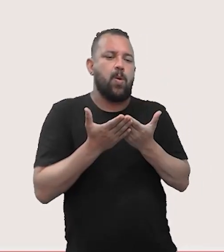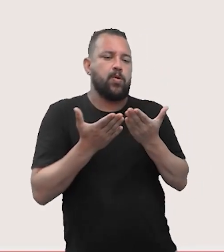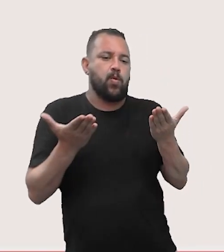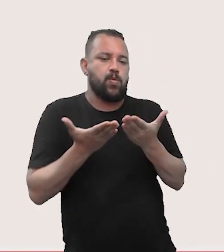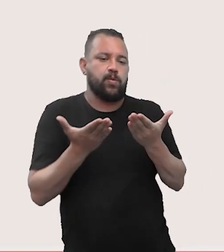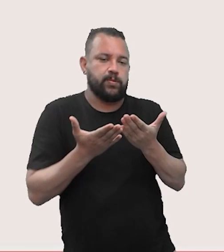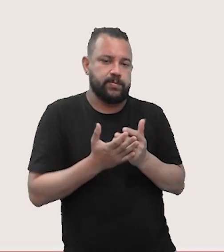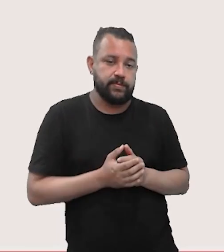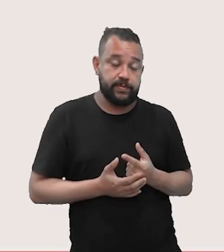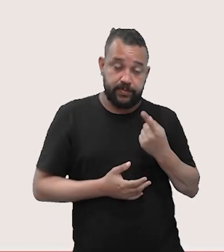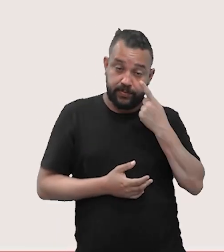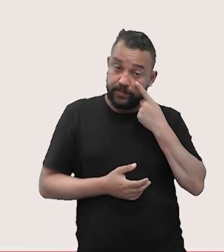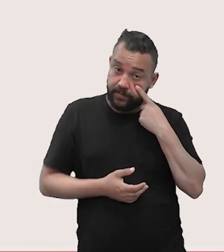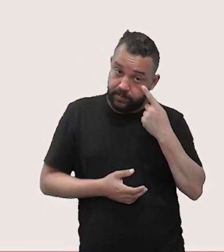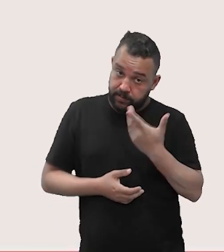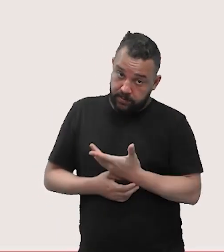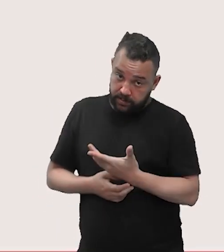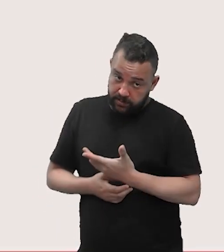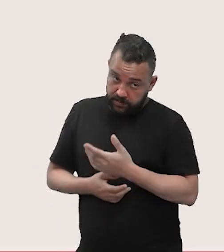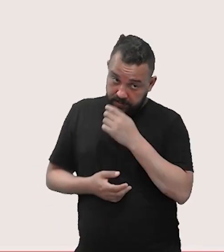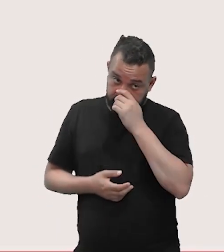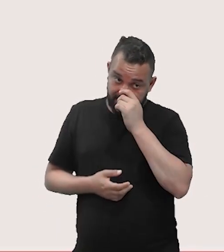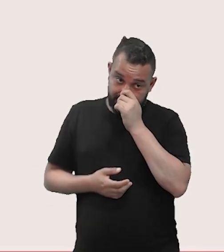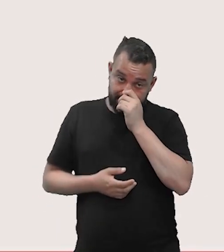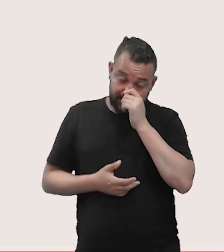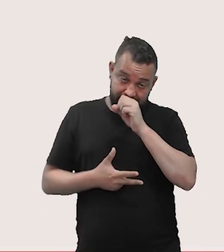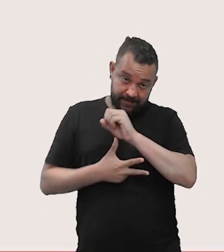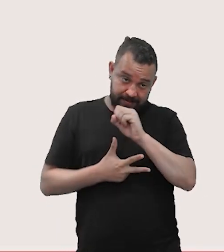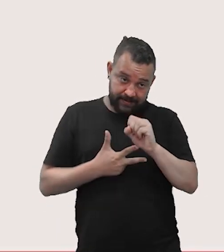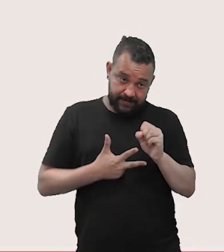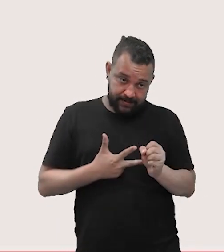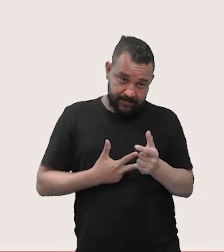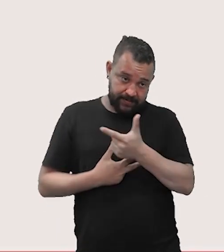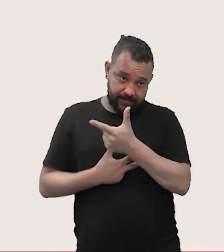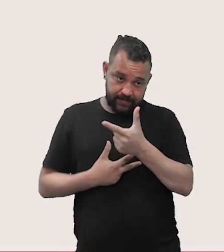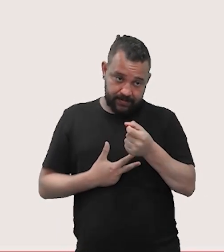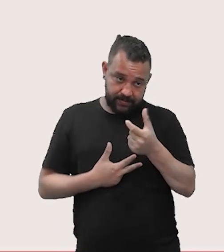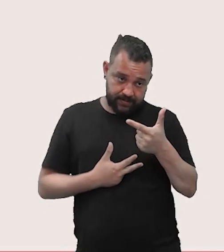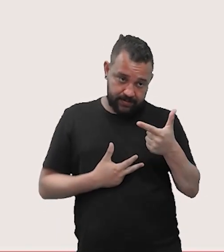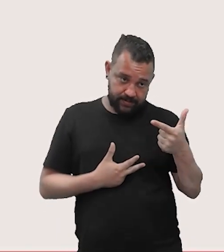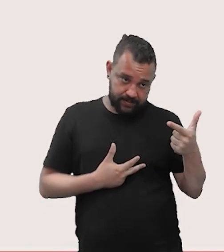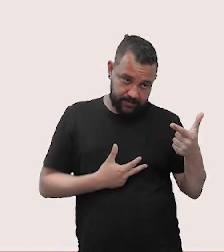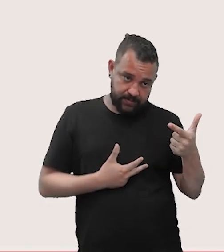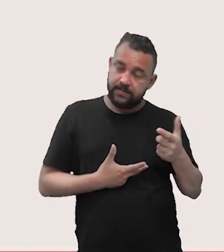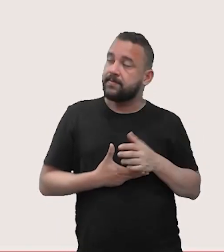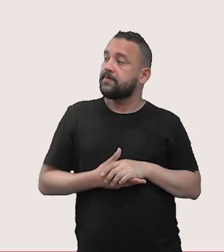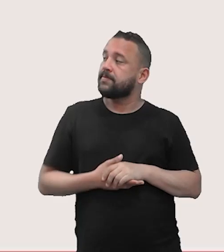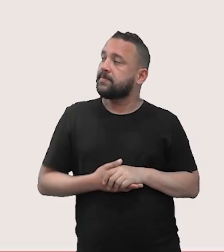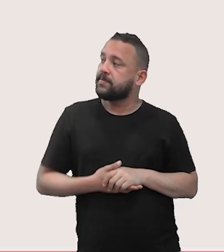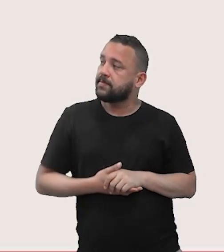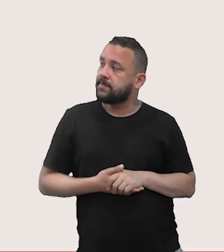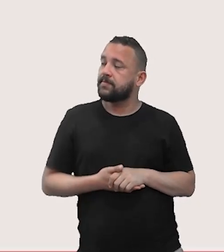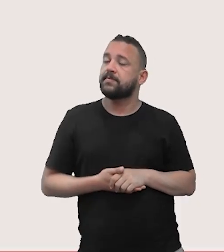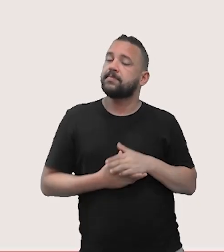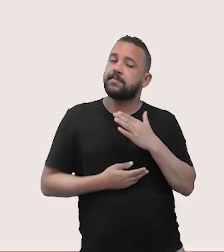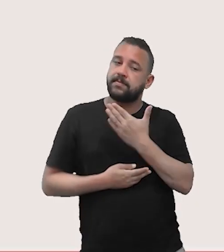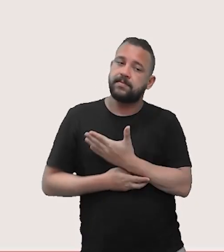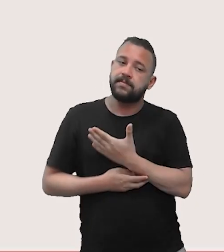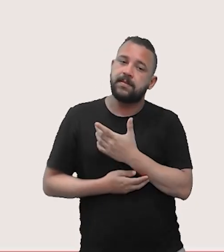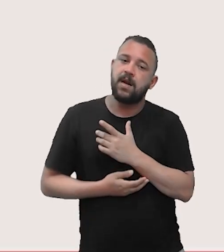que uma questão do Enem 2022, questão da prova cinza, né?